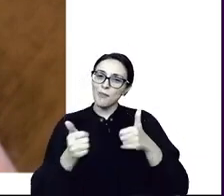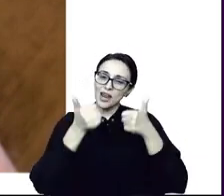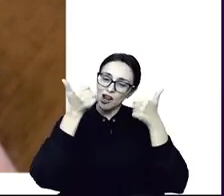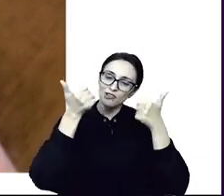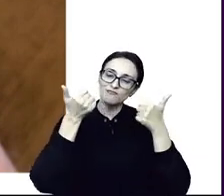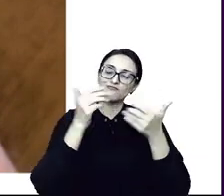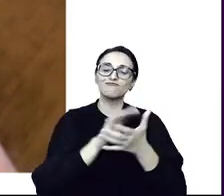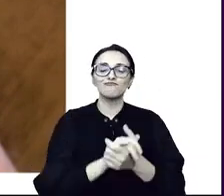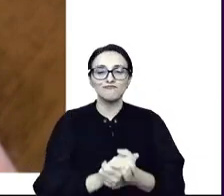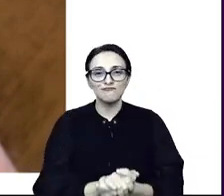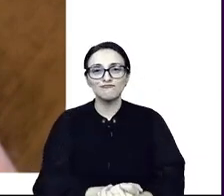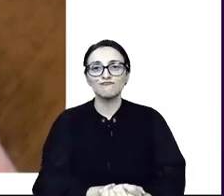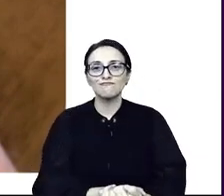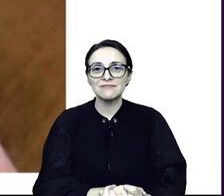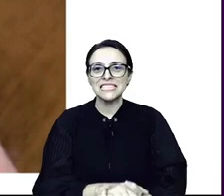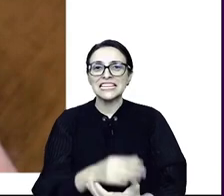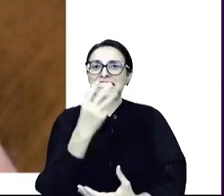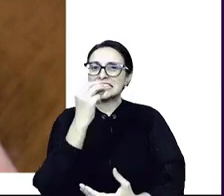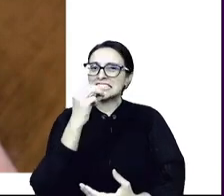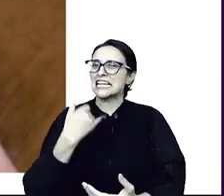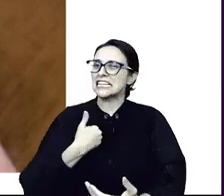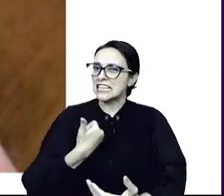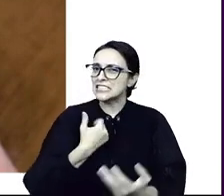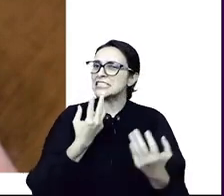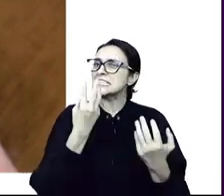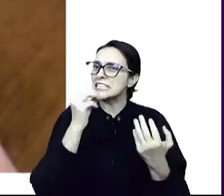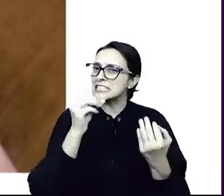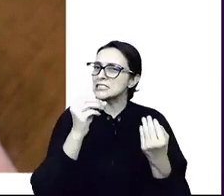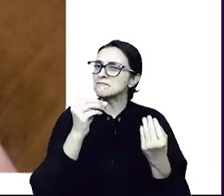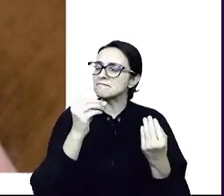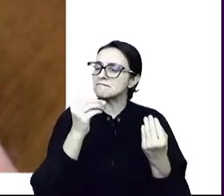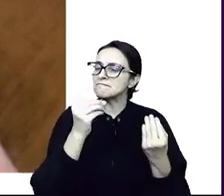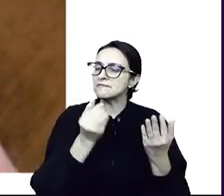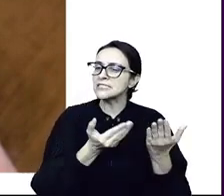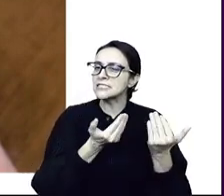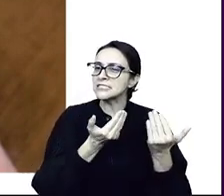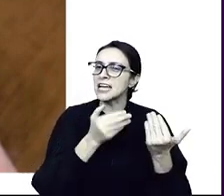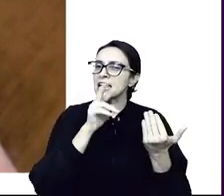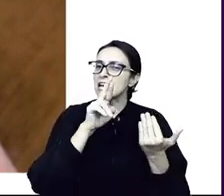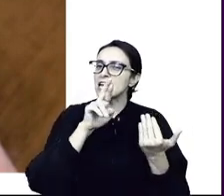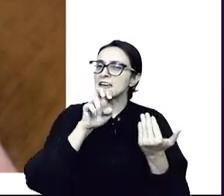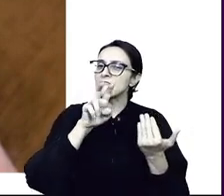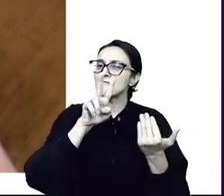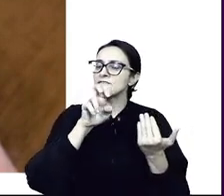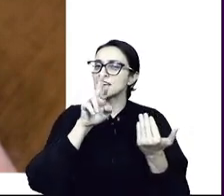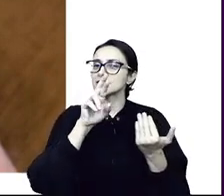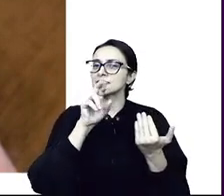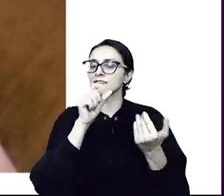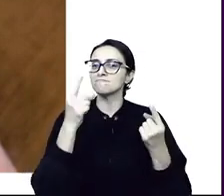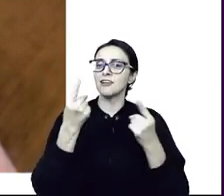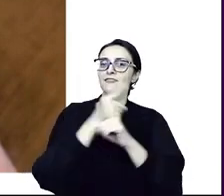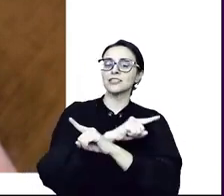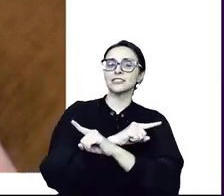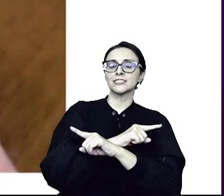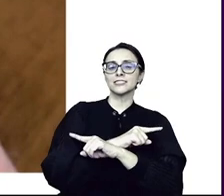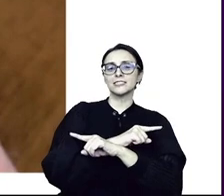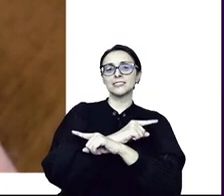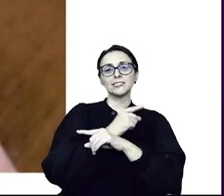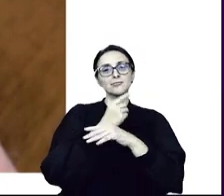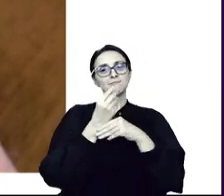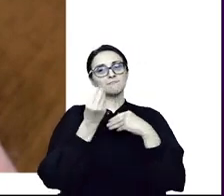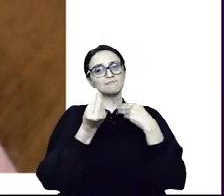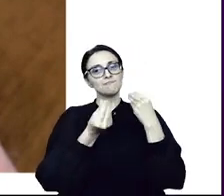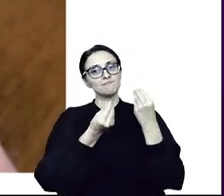Nicola. 30 anos... Pouquinho. Reversa com 30 anos, tudo bem,